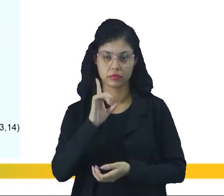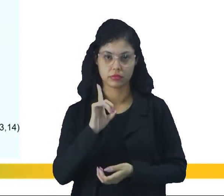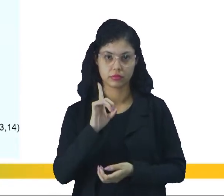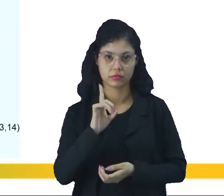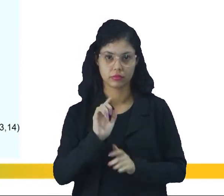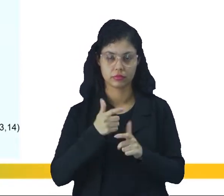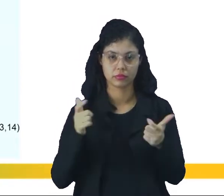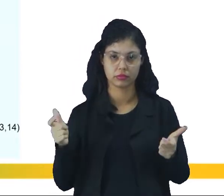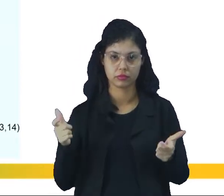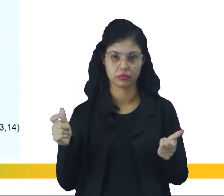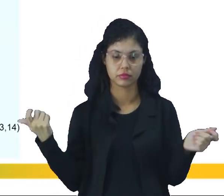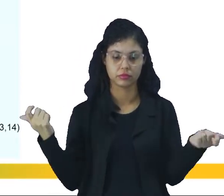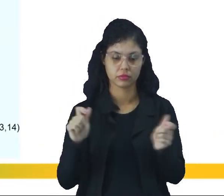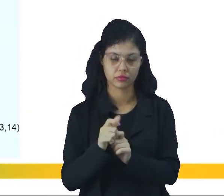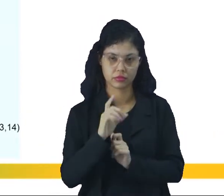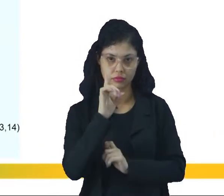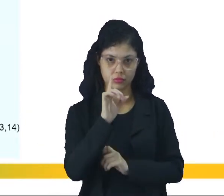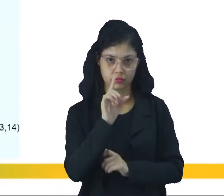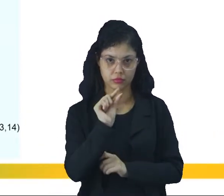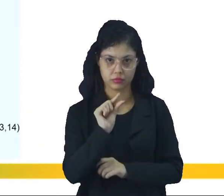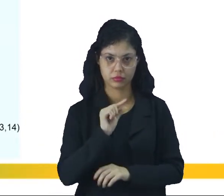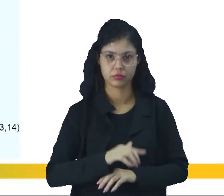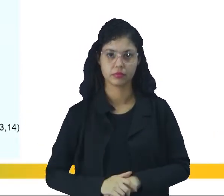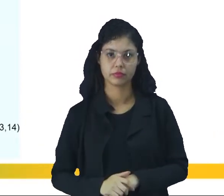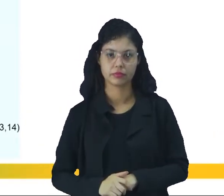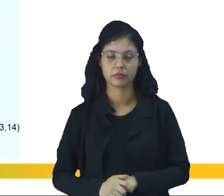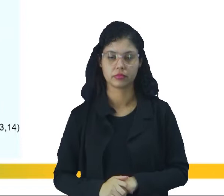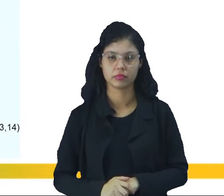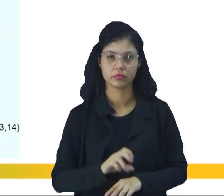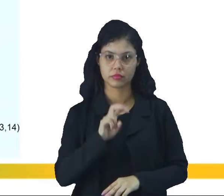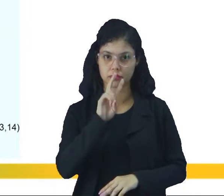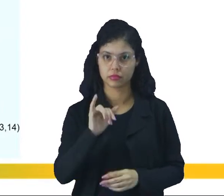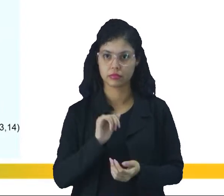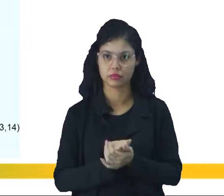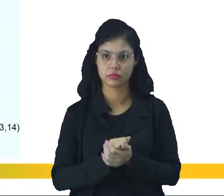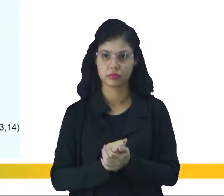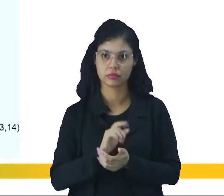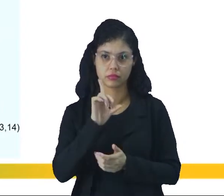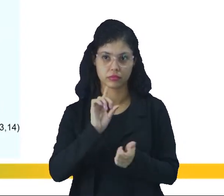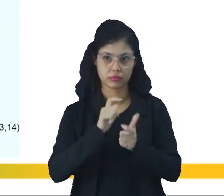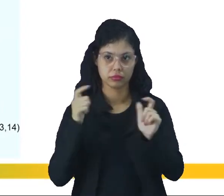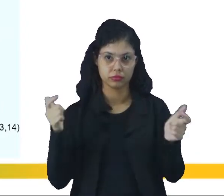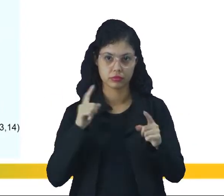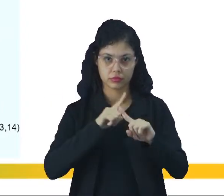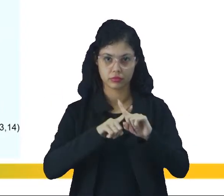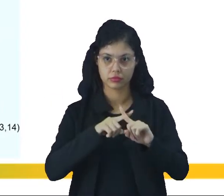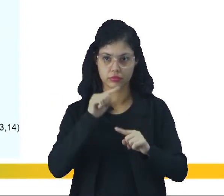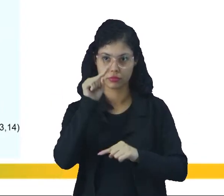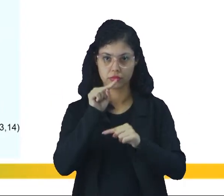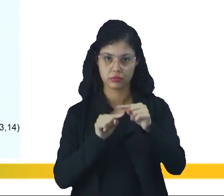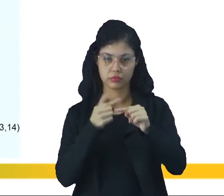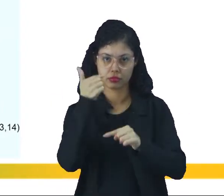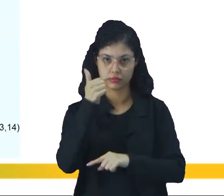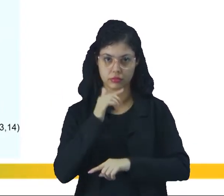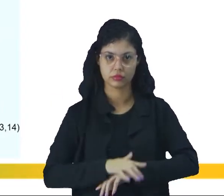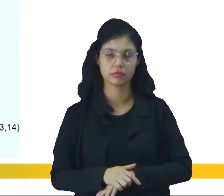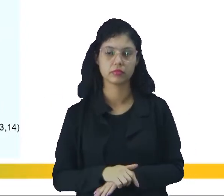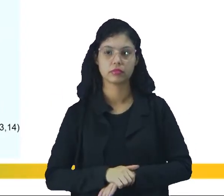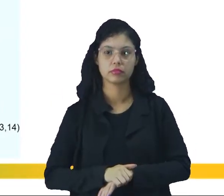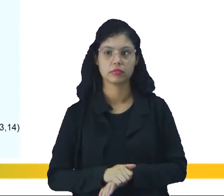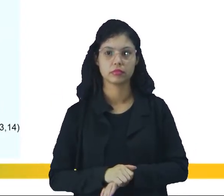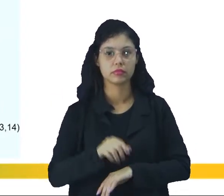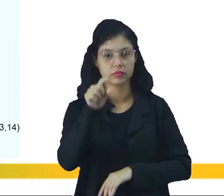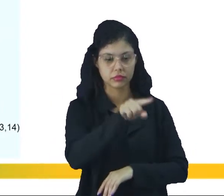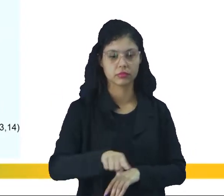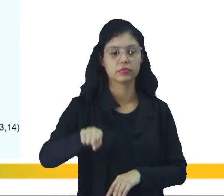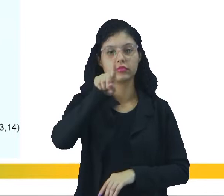diagonal maior, e o Dzinho, diagonal menor. Vai ficar Dzão vezes Dzinho dividido por 2. E